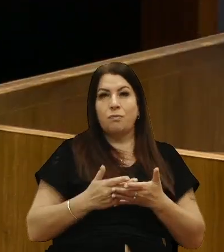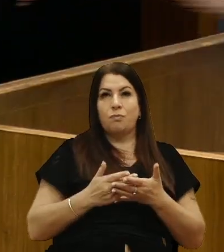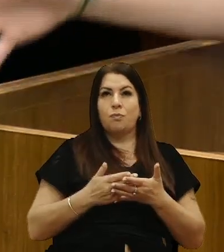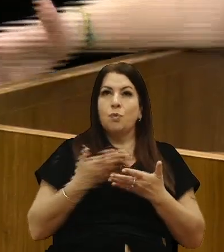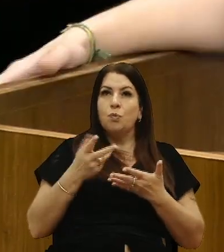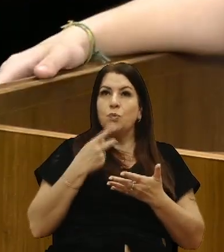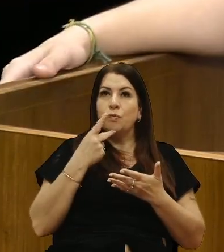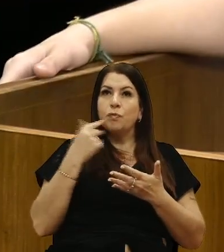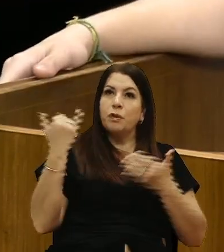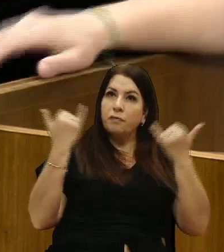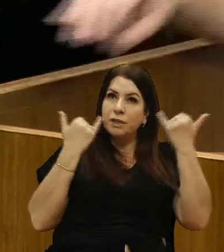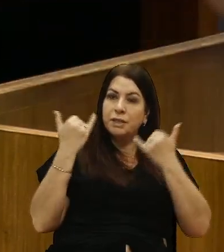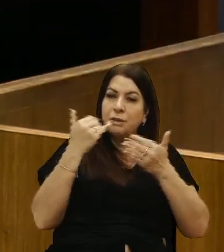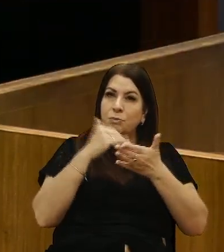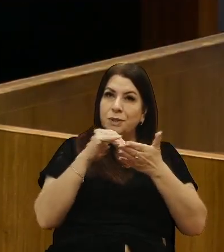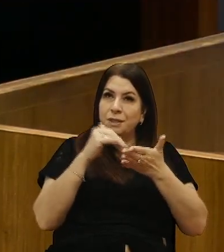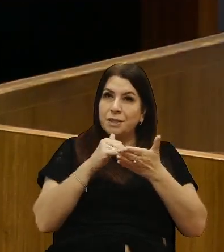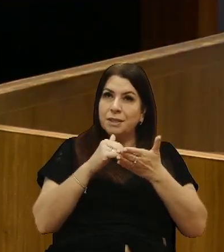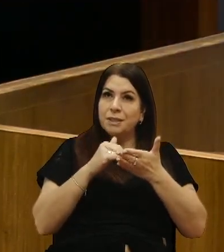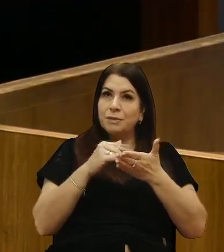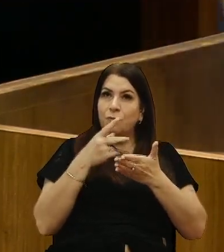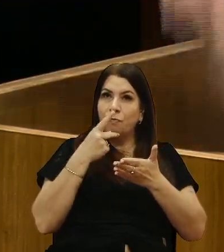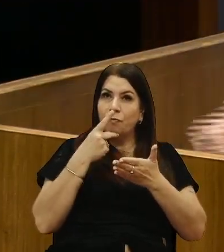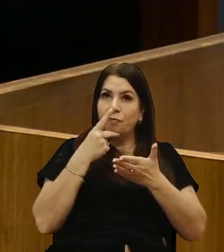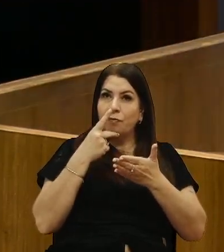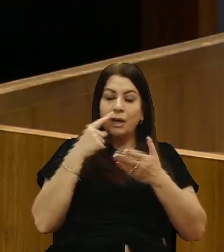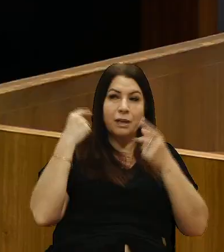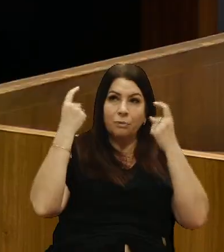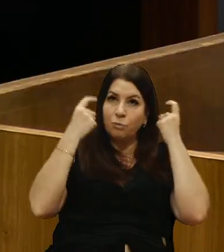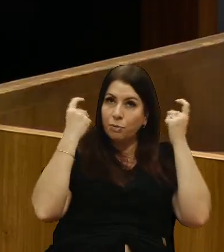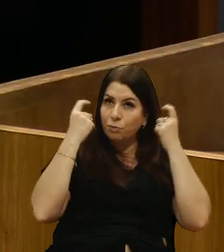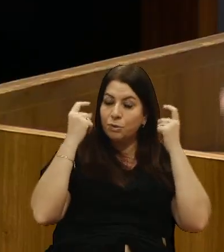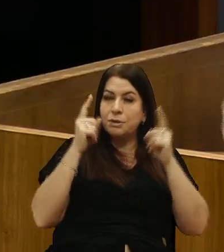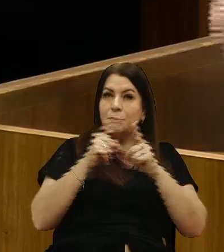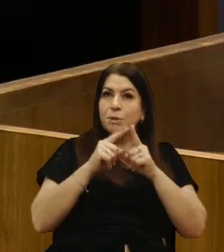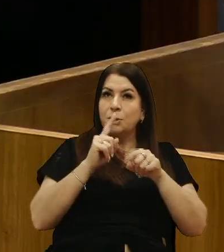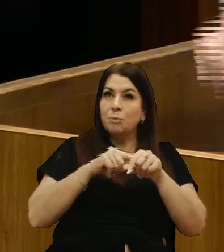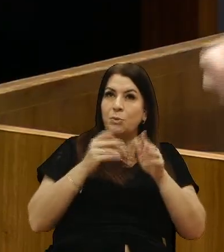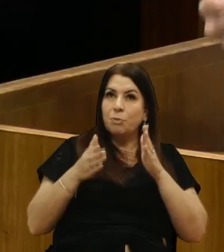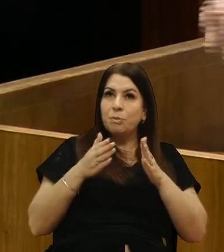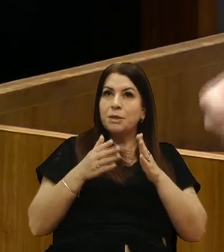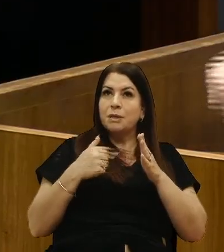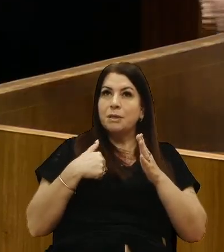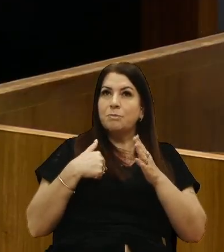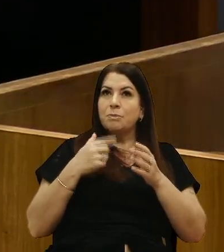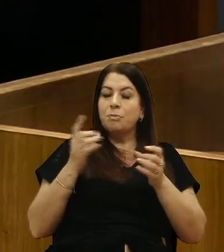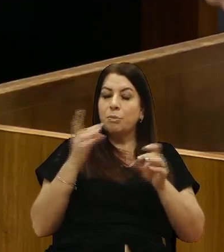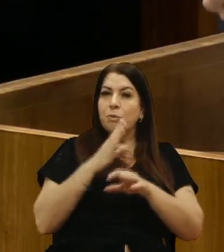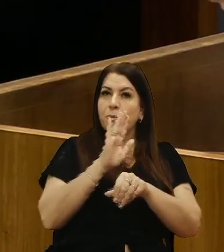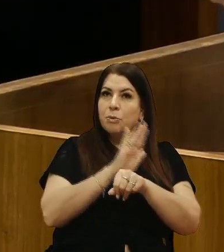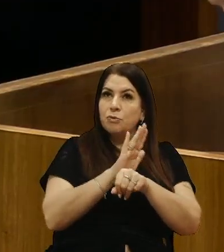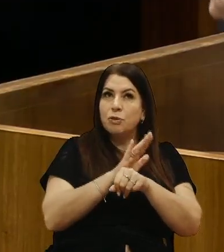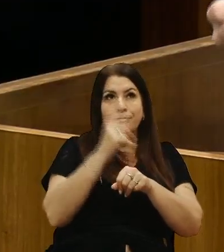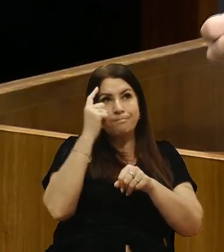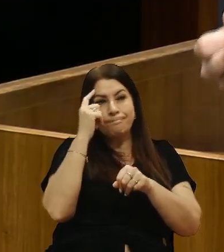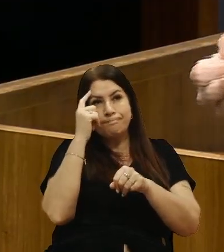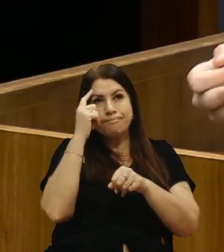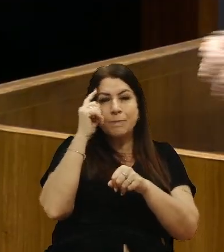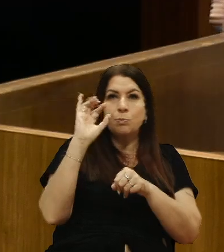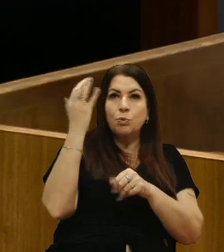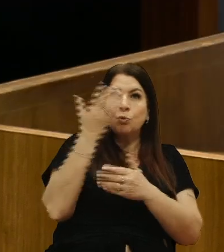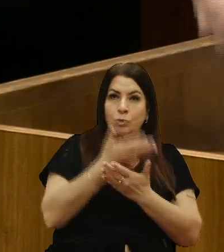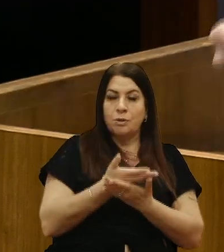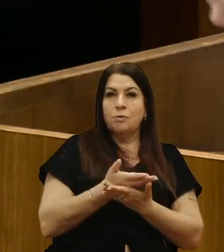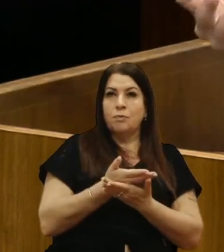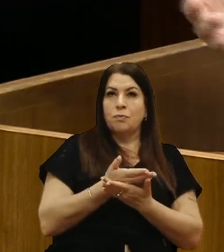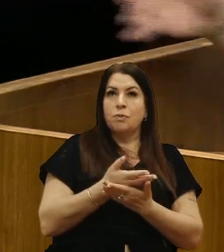quando fui informada pelo secretário, o secretário falava isso com muita preocupação. Naquele momento, me coloquei à disposição para poder achar uma solução